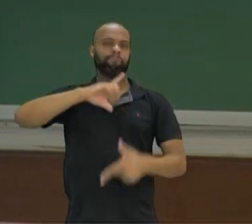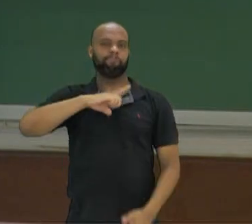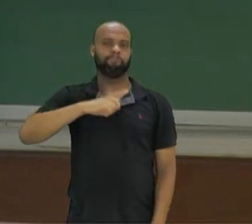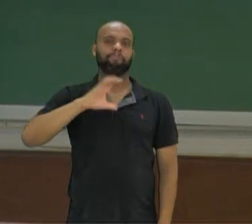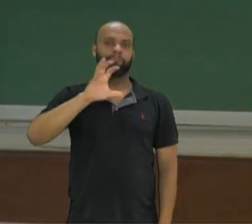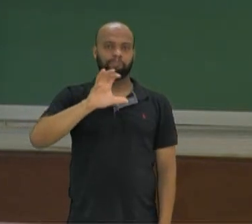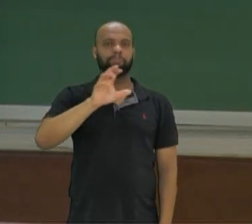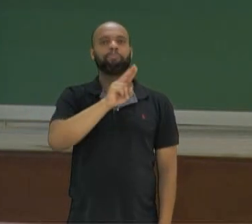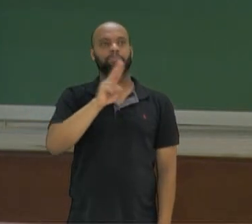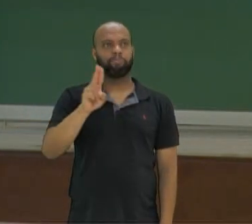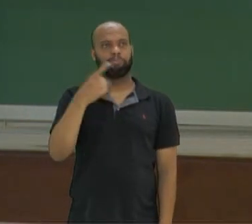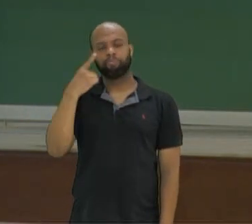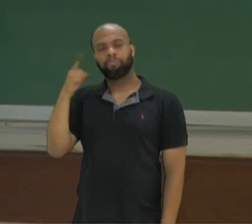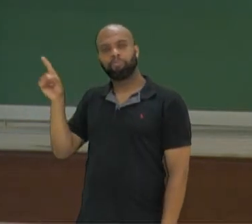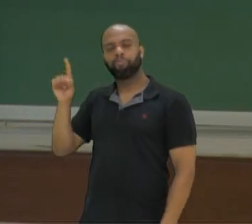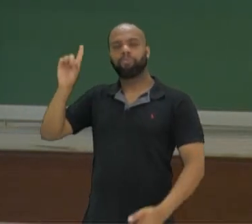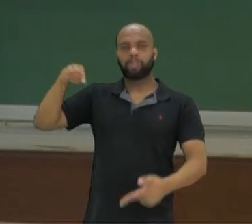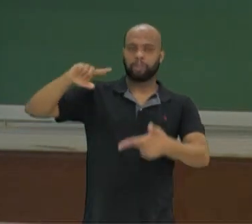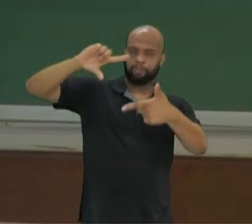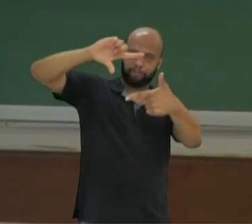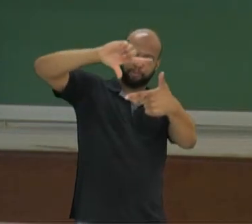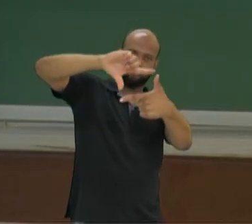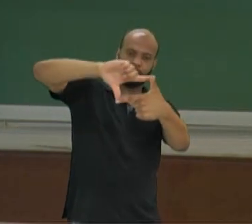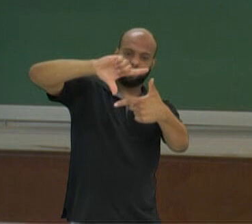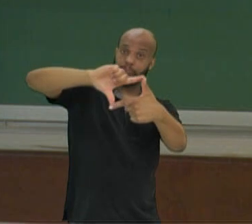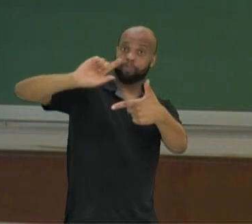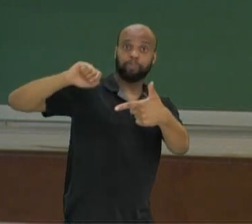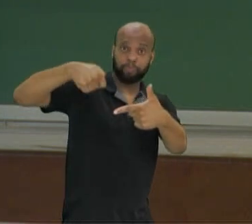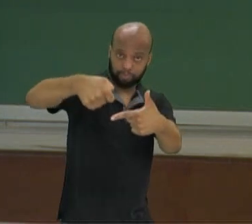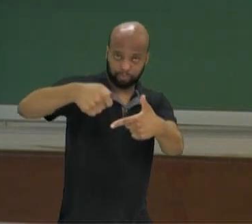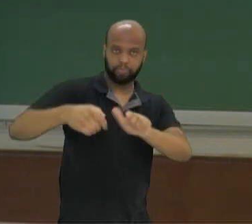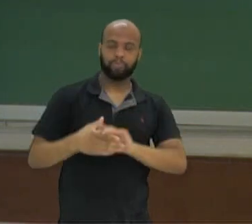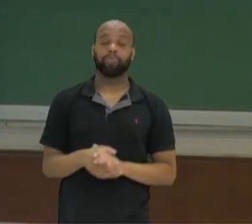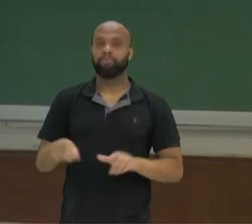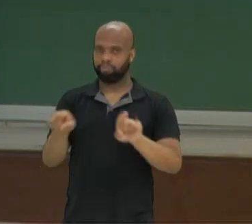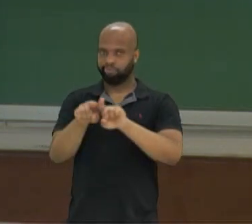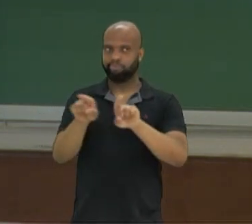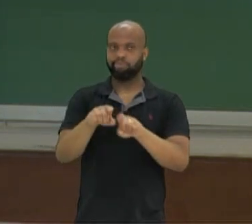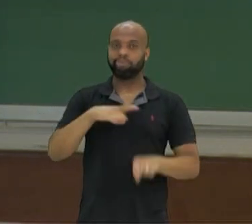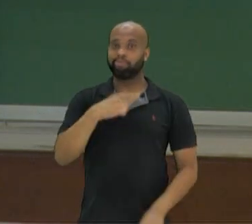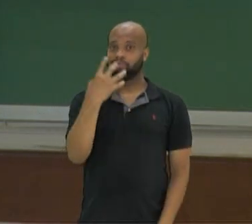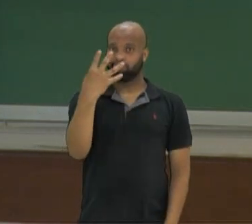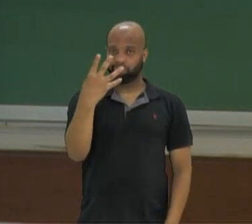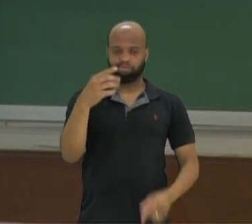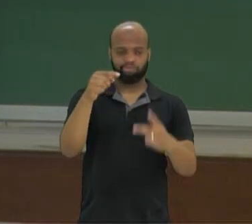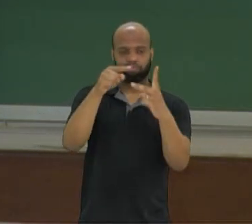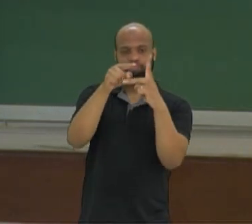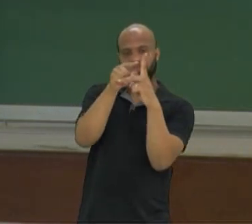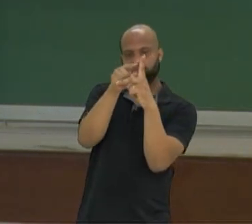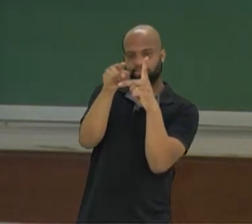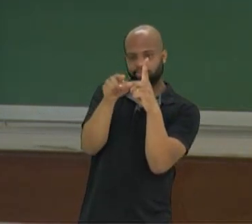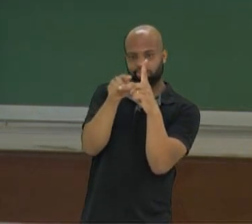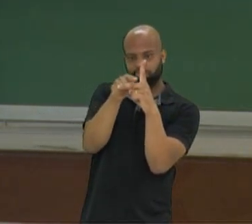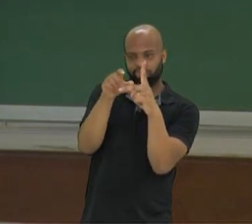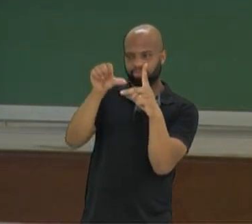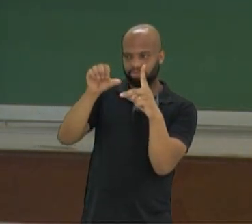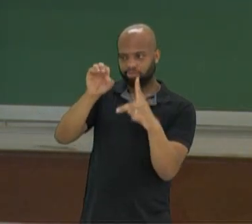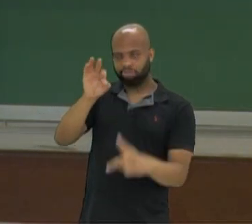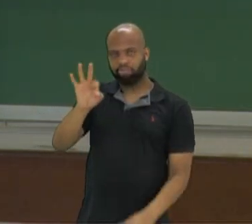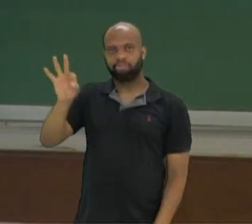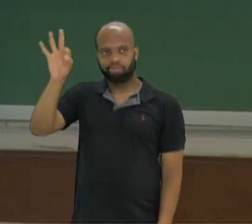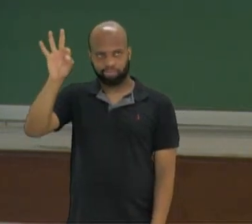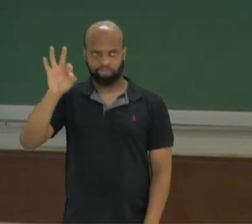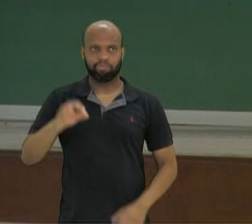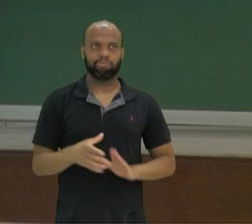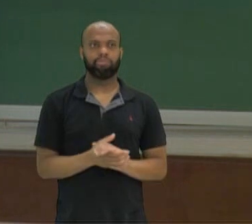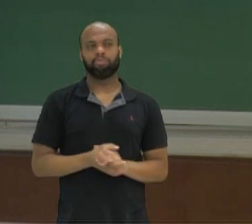Ele apresenta também quatro ângulos retos. A verdade é que esses pares são diferentes. É um quadrado